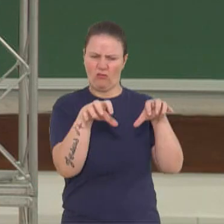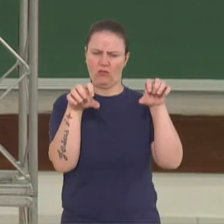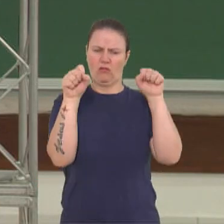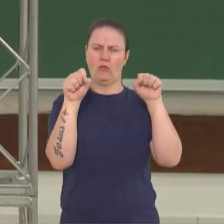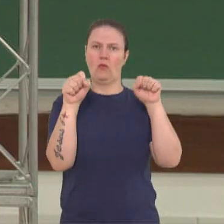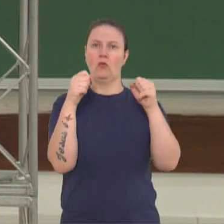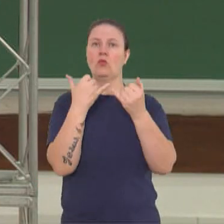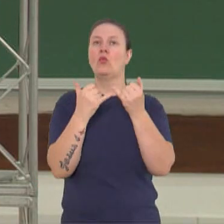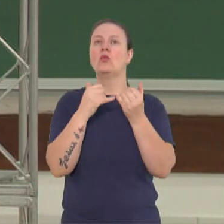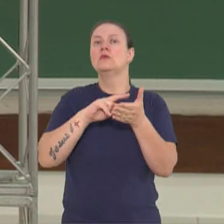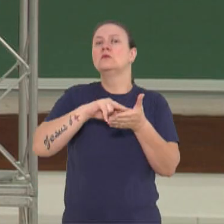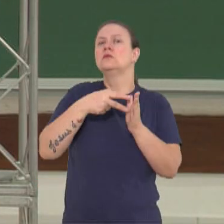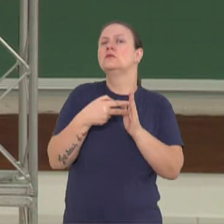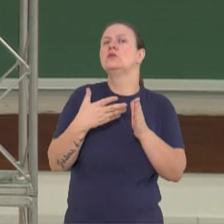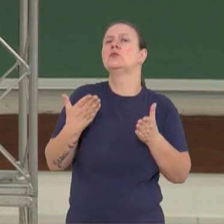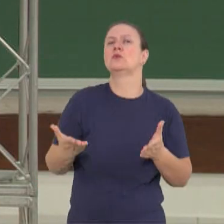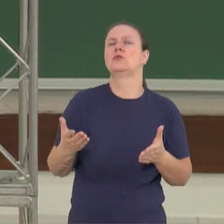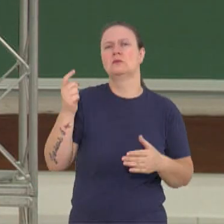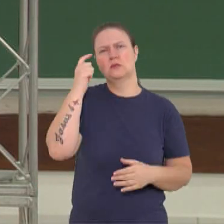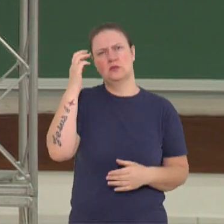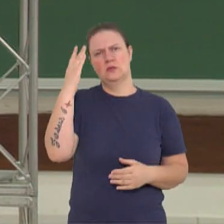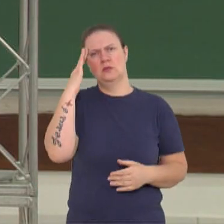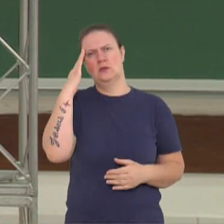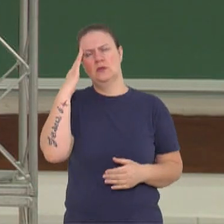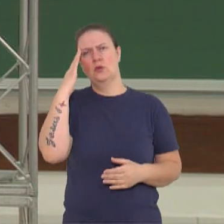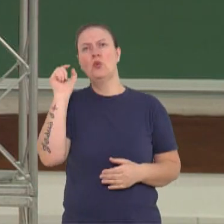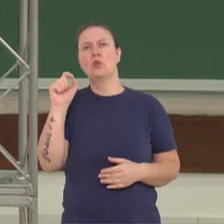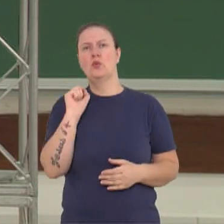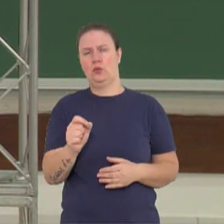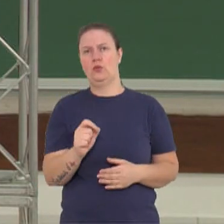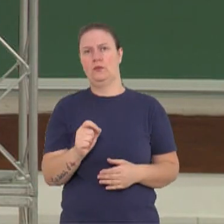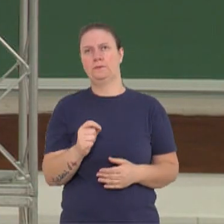obscuro, significa que o pensamento dele está muito mais